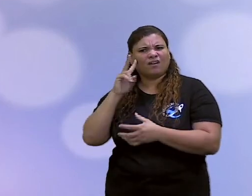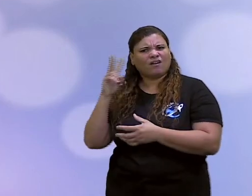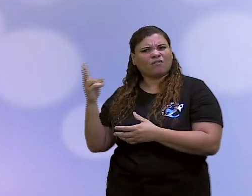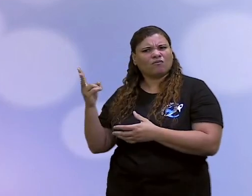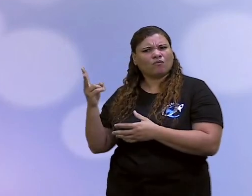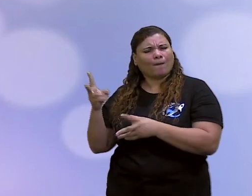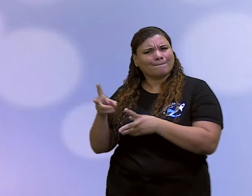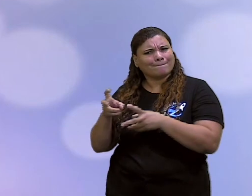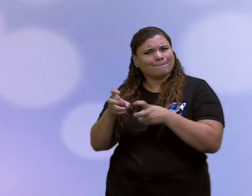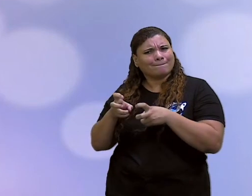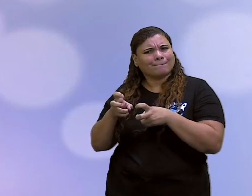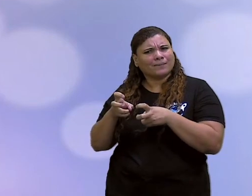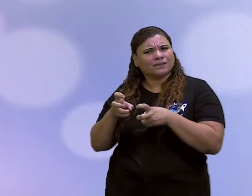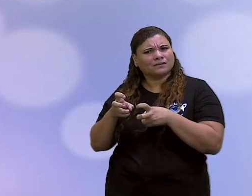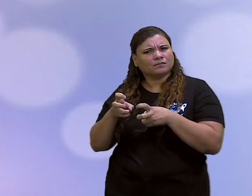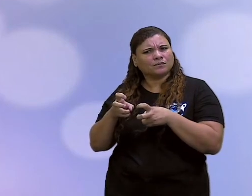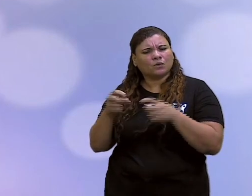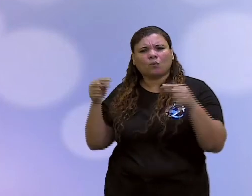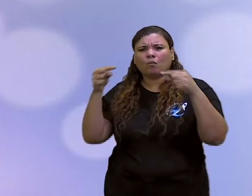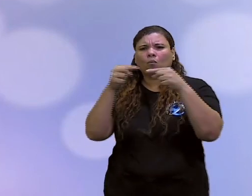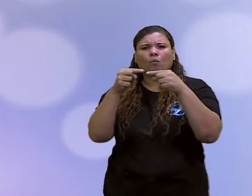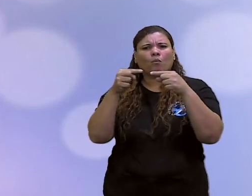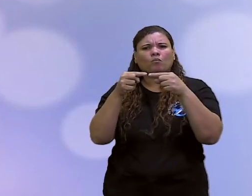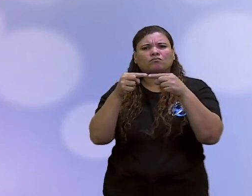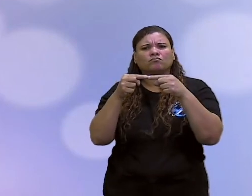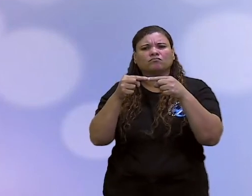fim. Conseguiram analisar?